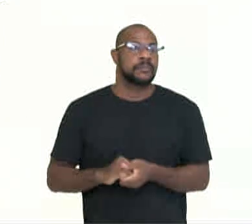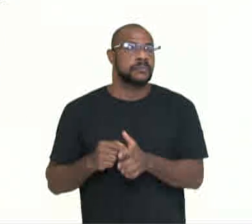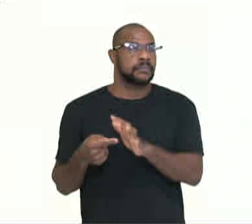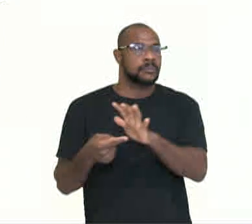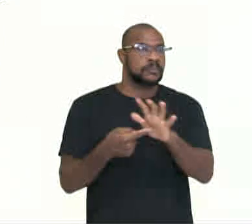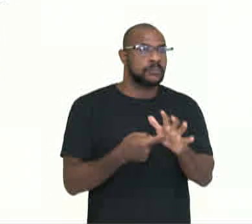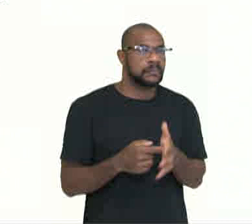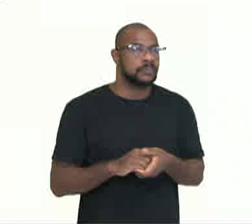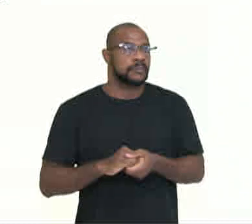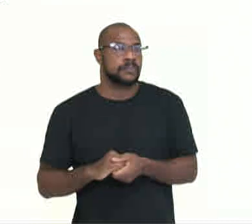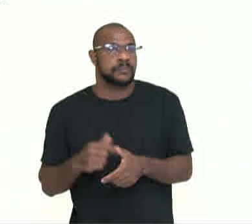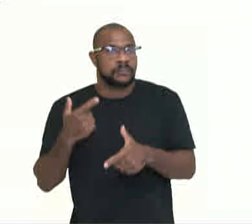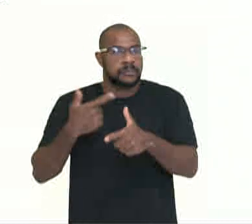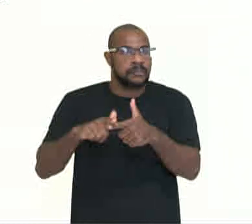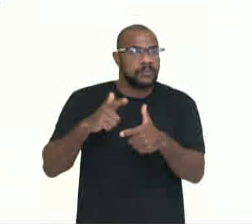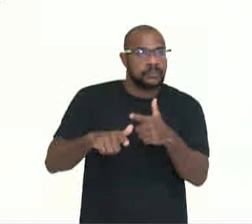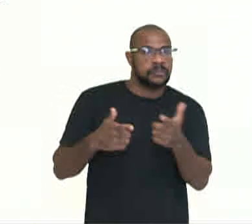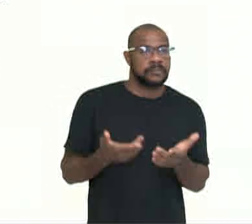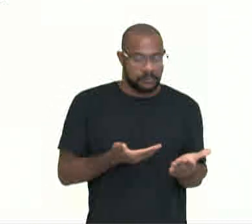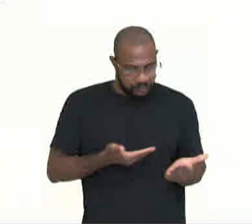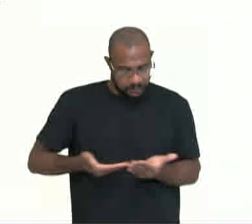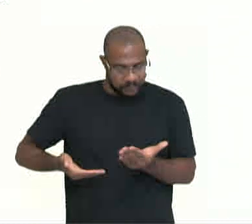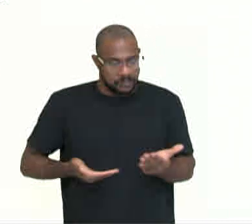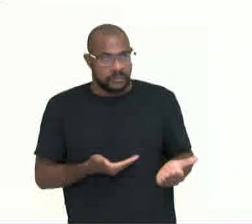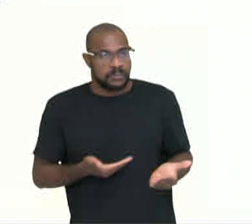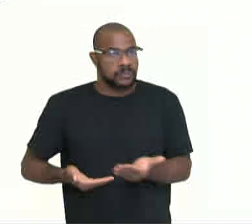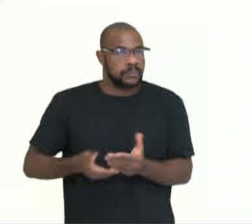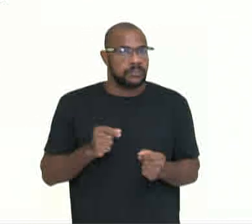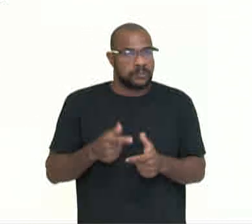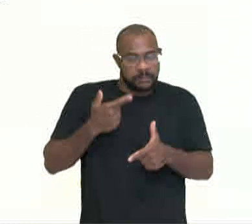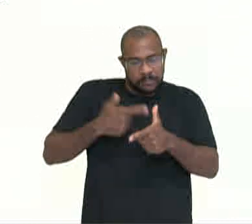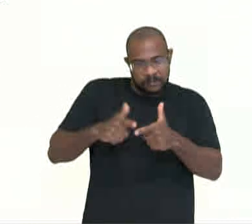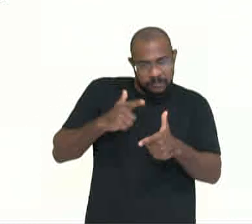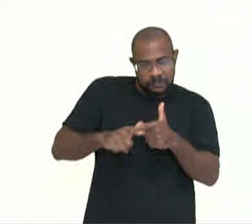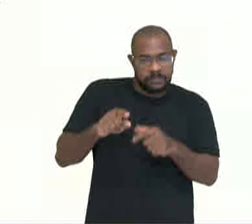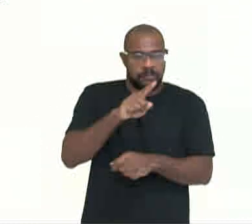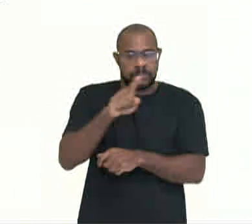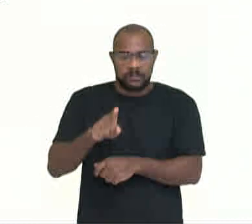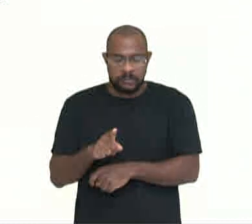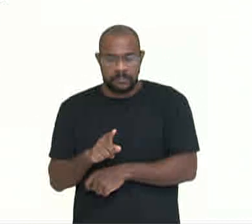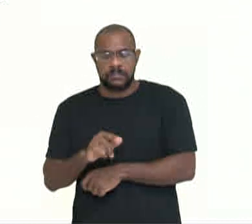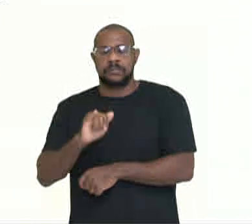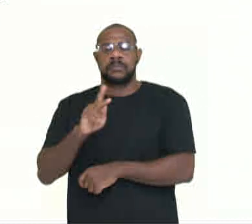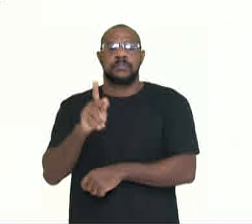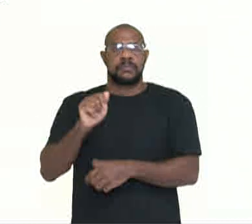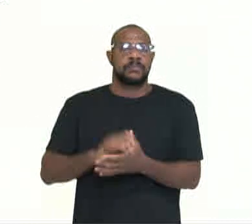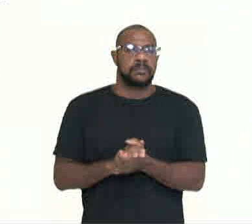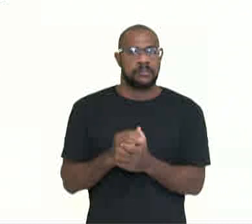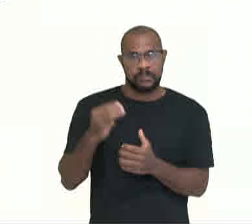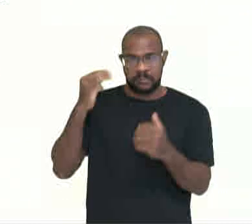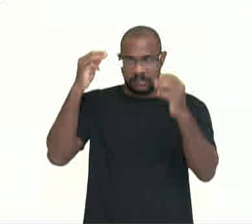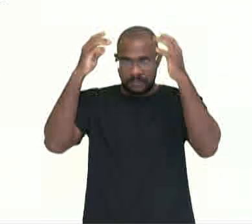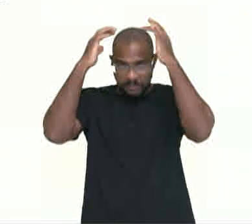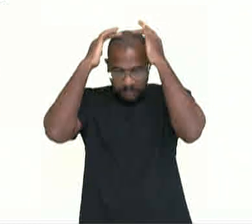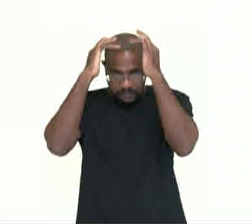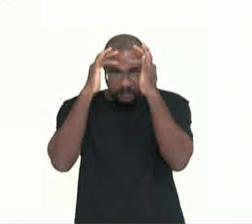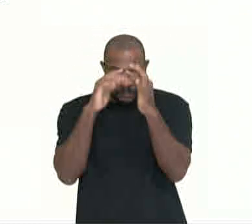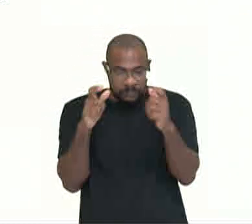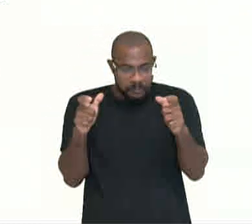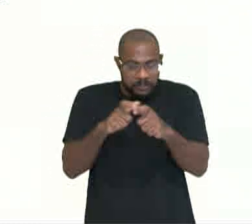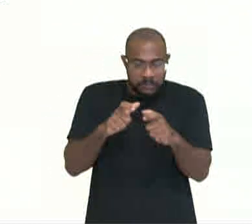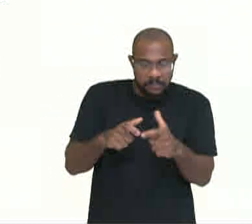Identificados fatores genéticos que tornam bebês suscetíveis a complicações pelo Zika. Microcefalia, calcificações